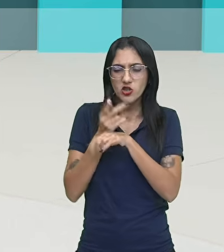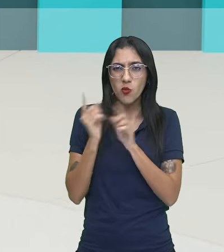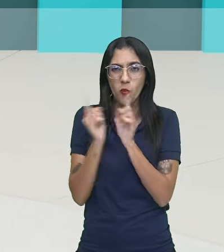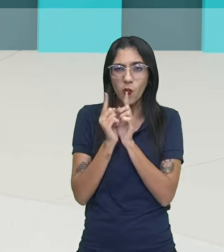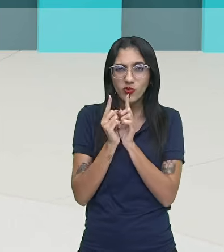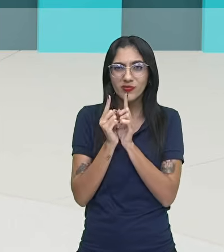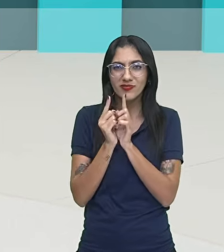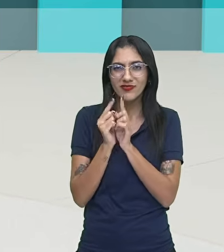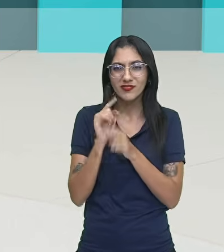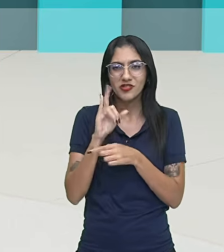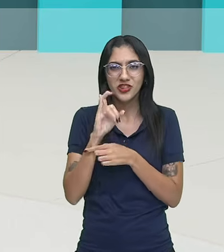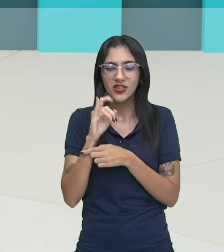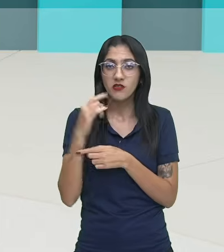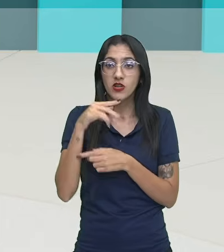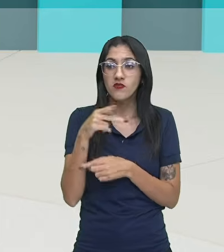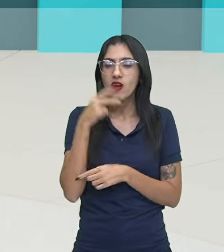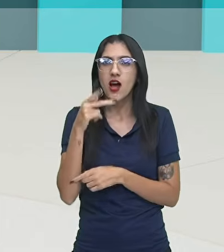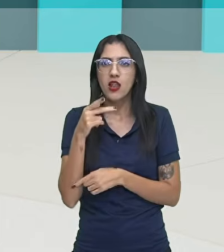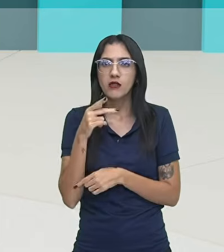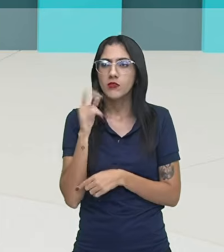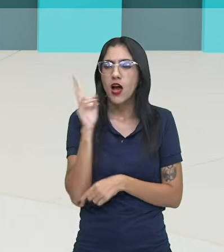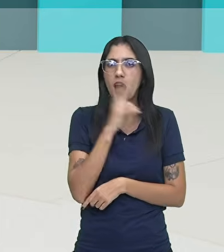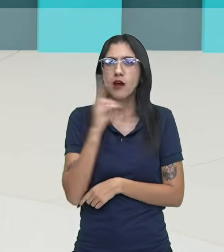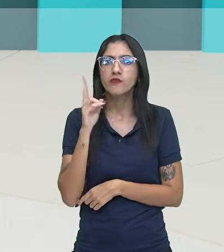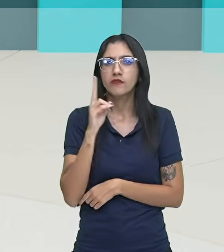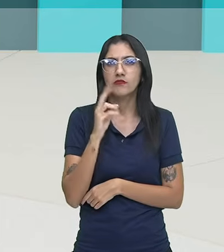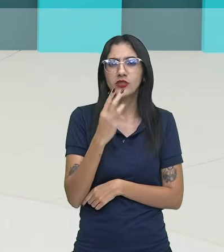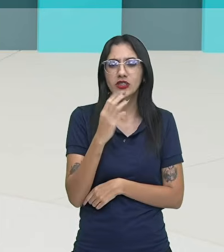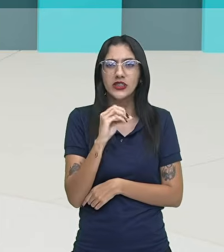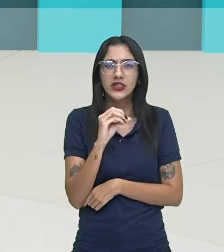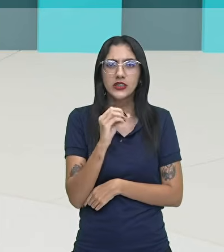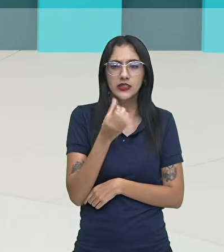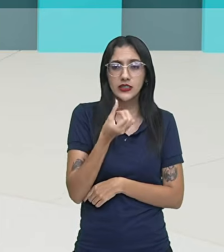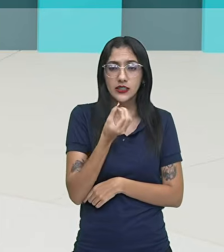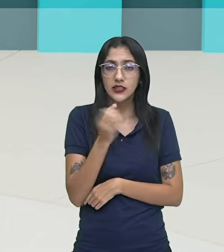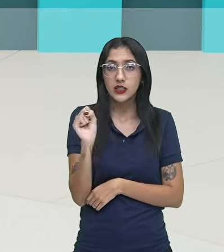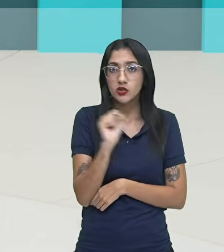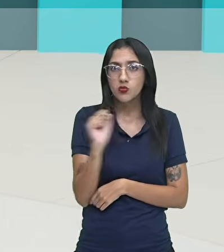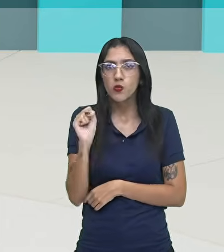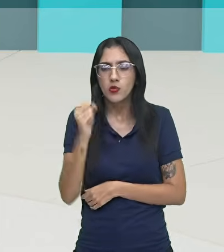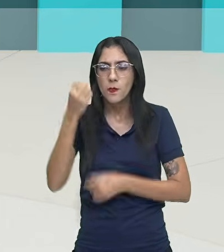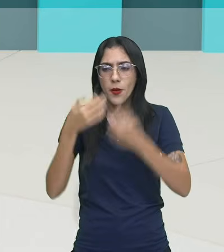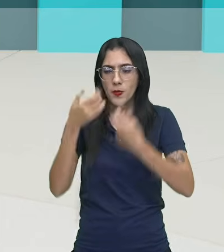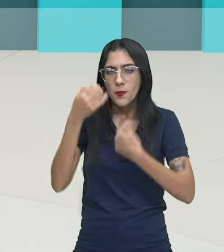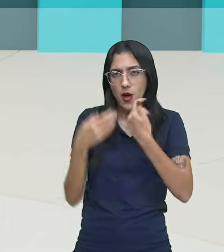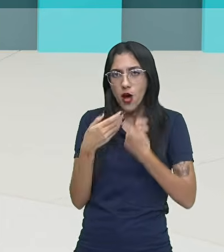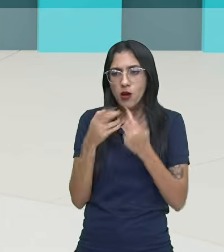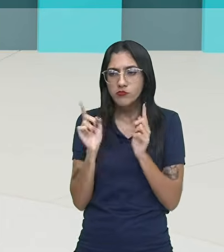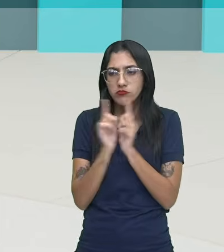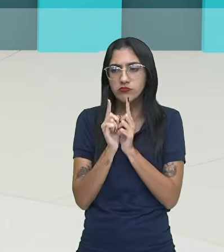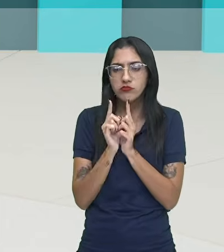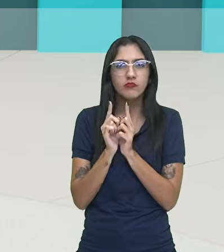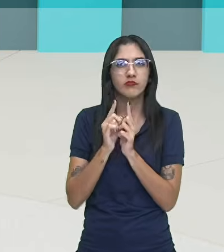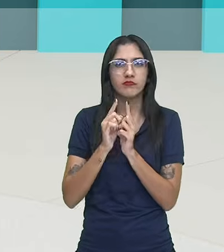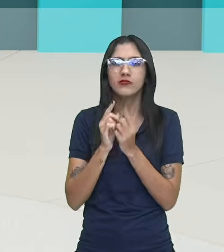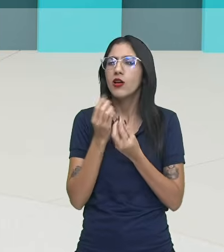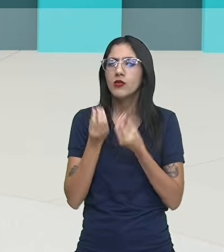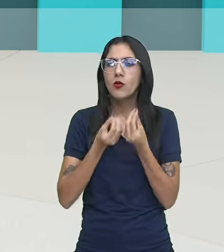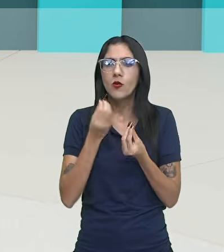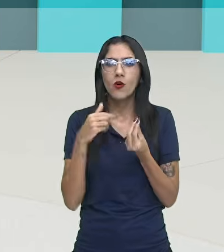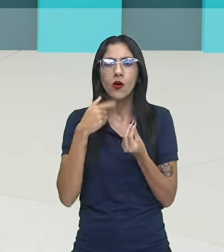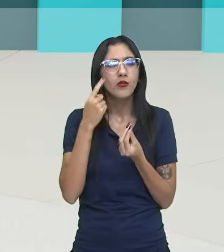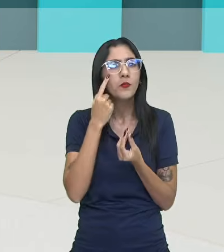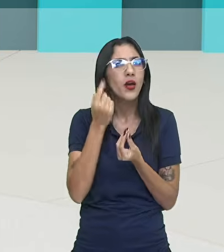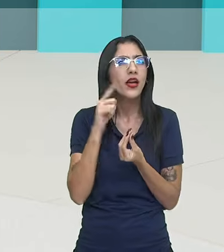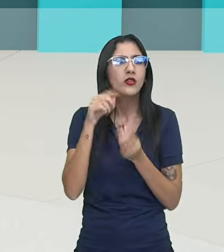Você fala ali em 30 segundos, se eu não me engano, no máximo 60 segundos um conteúdo. E como é que eu produzo isso? Como é que eu